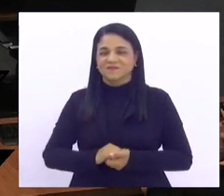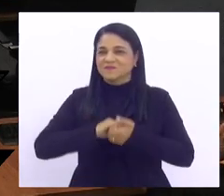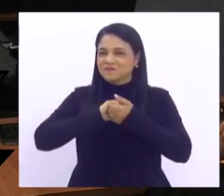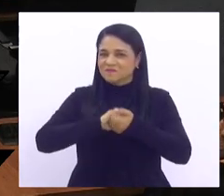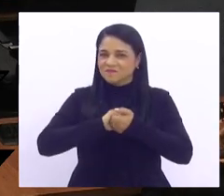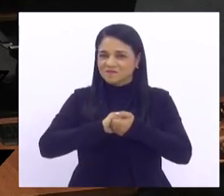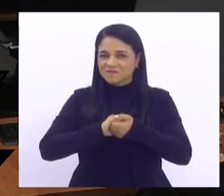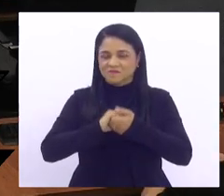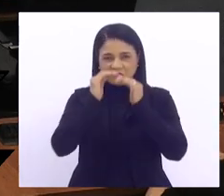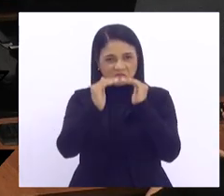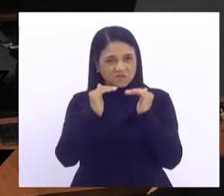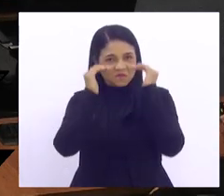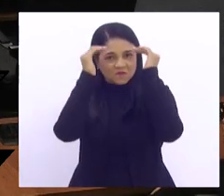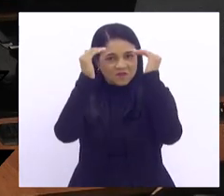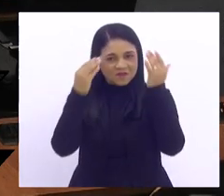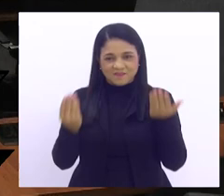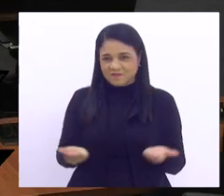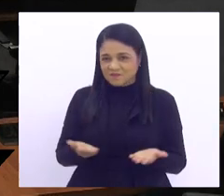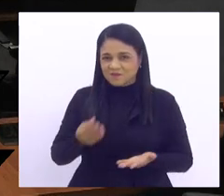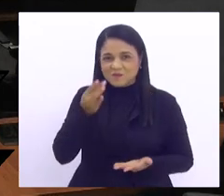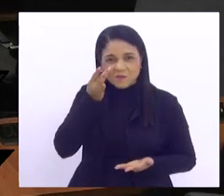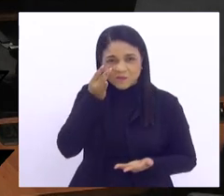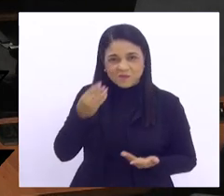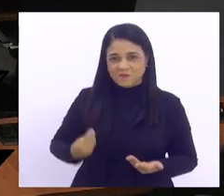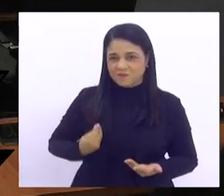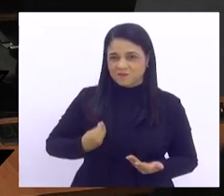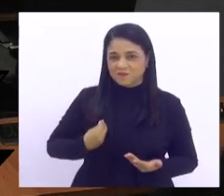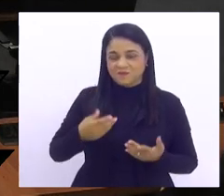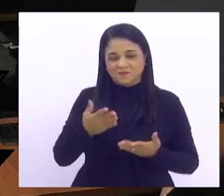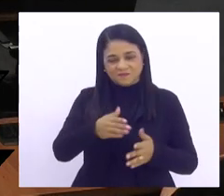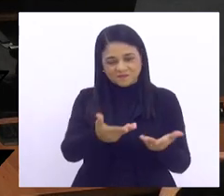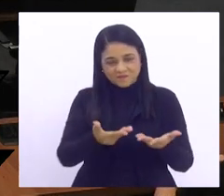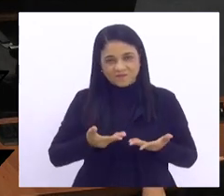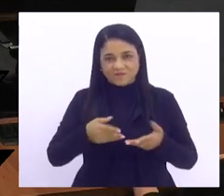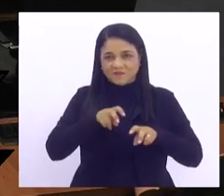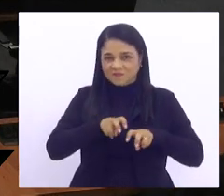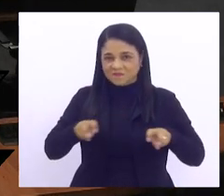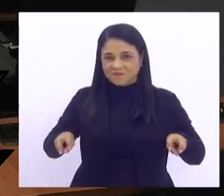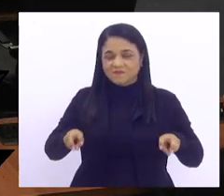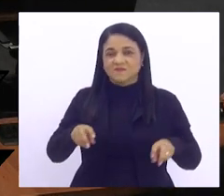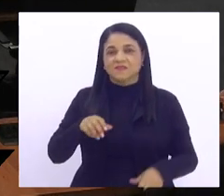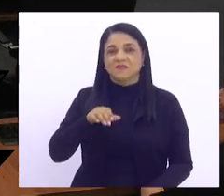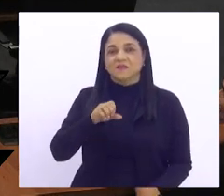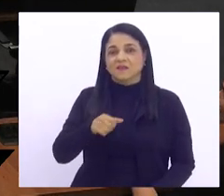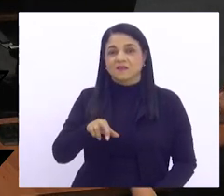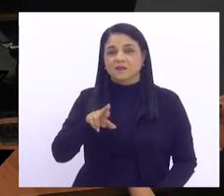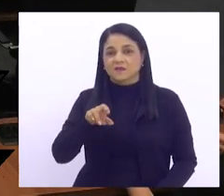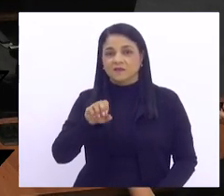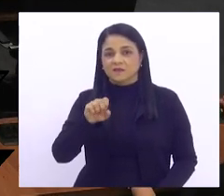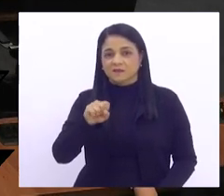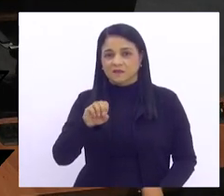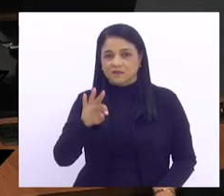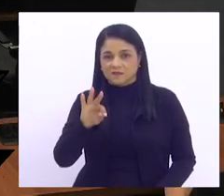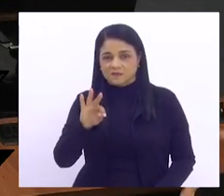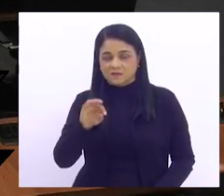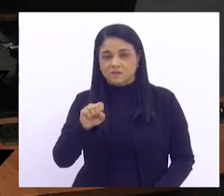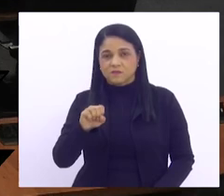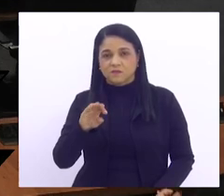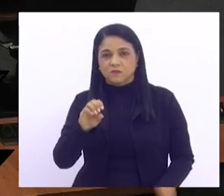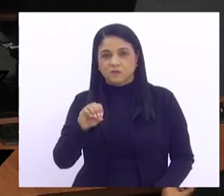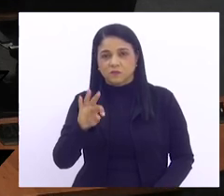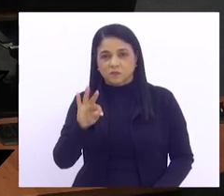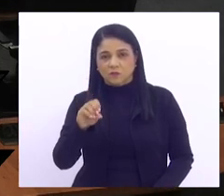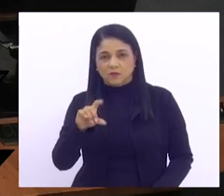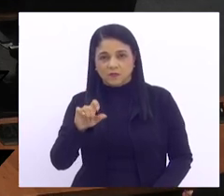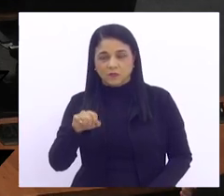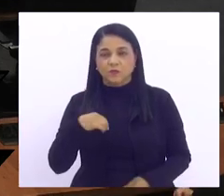Cumprimento todas as autoridades presentes e convido para compor a mesa a senhora deputada federal Cristo Nieto, o senhor deputado estadual Márcio